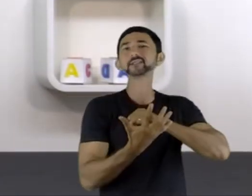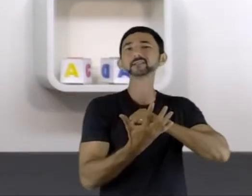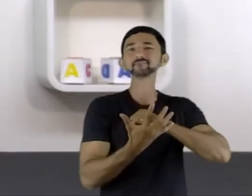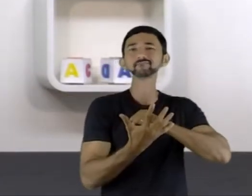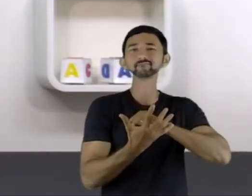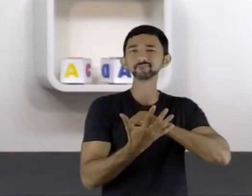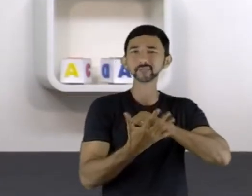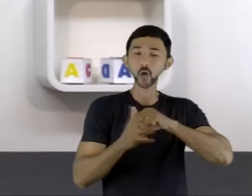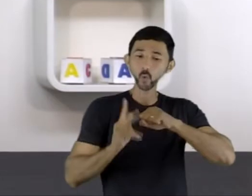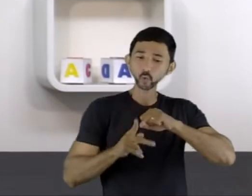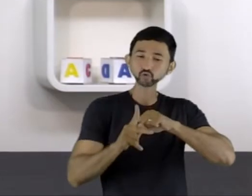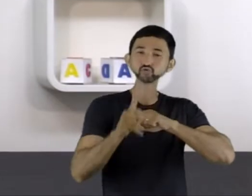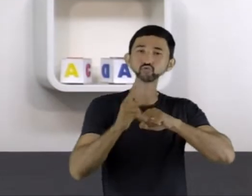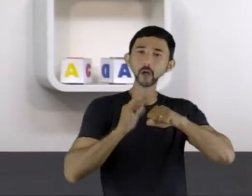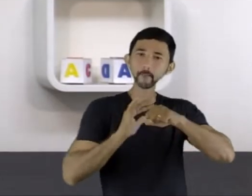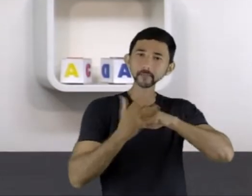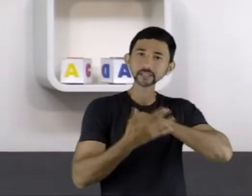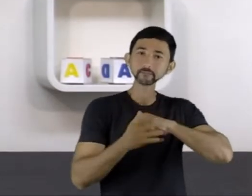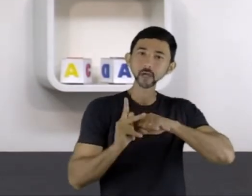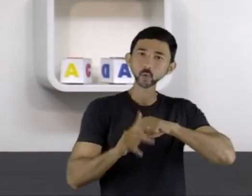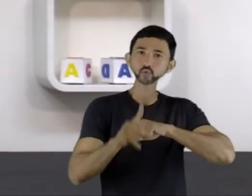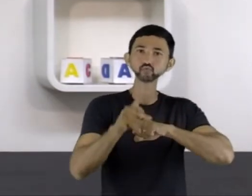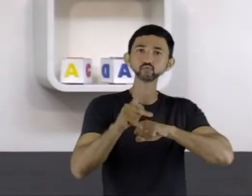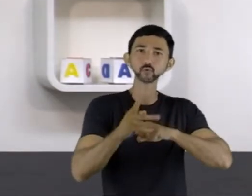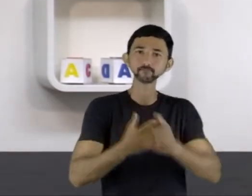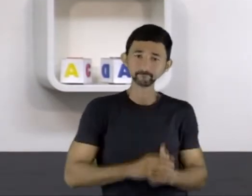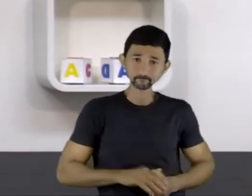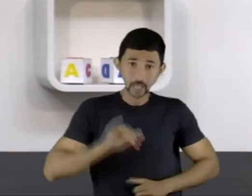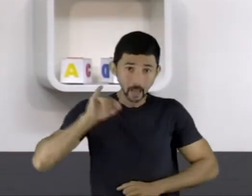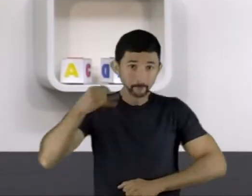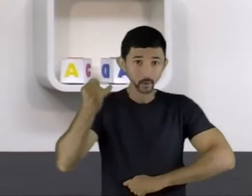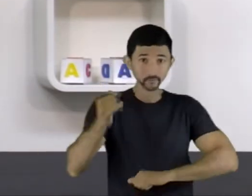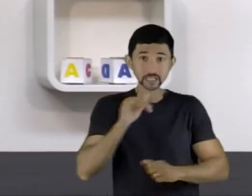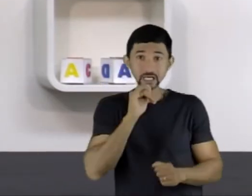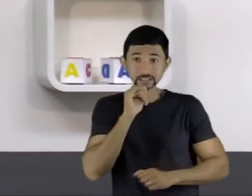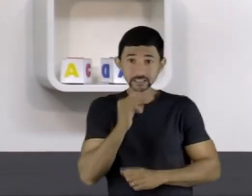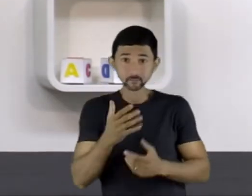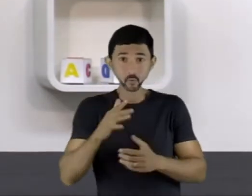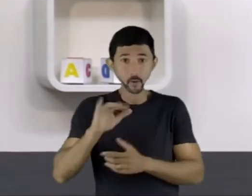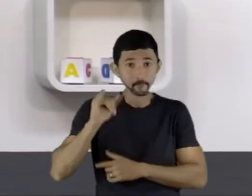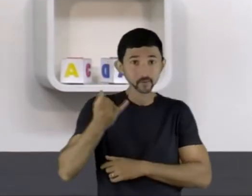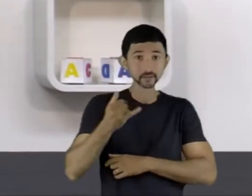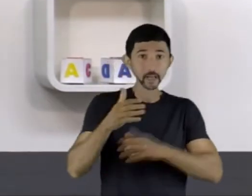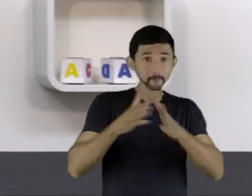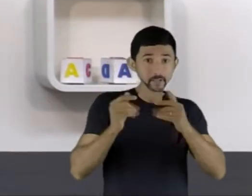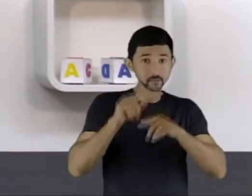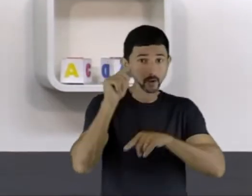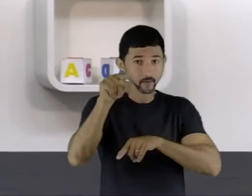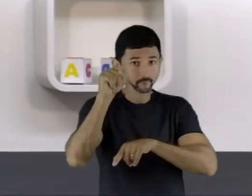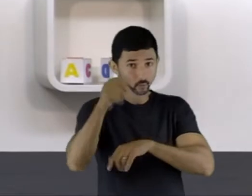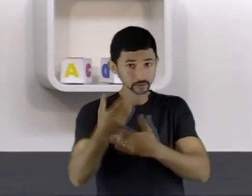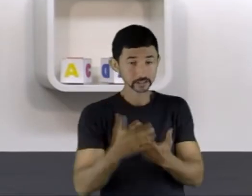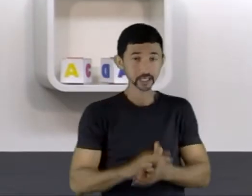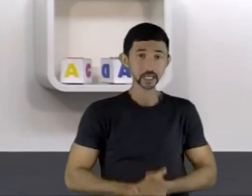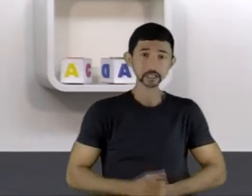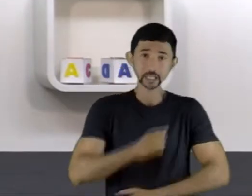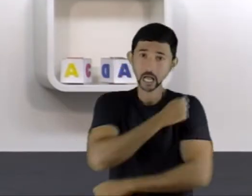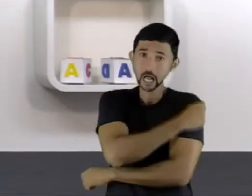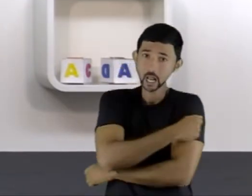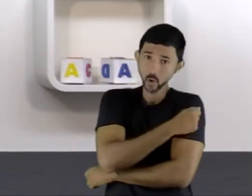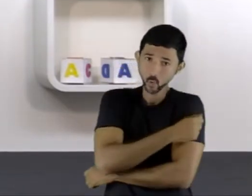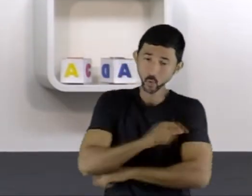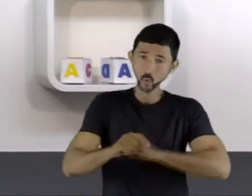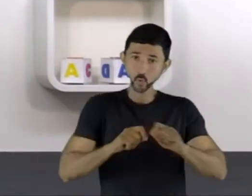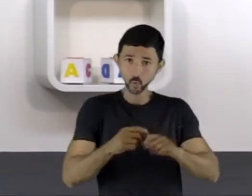foi embora, infelizmente, né? Estou aproveitando aqui o espaço para pedir para que vocês, meninas, vocês que estão